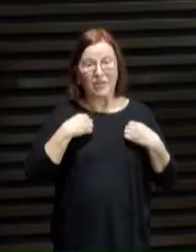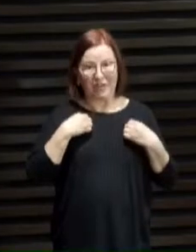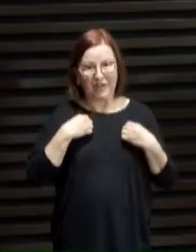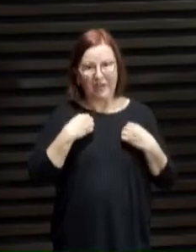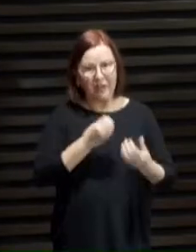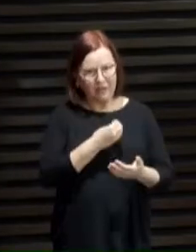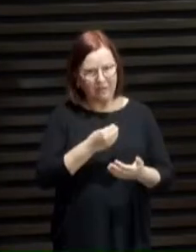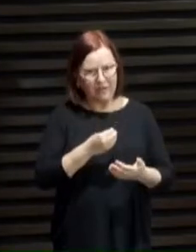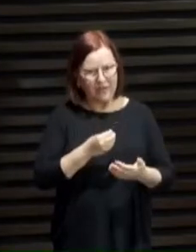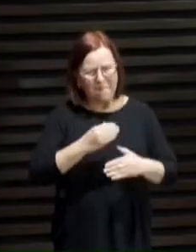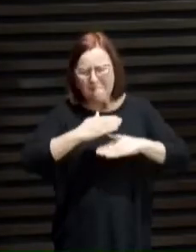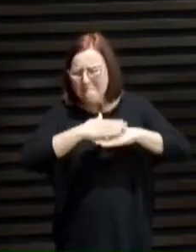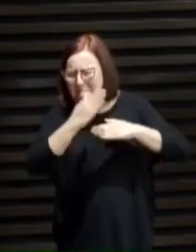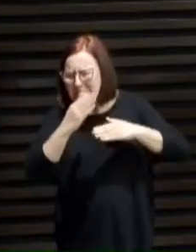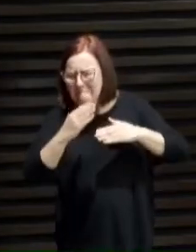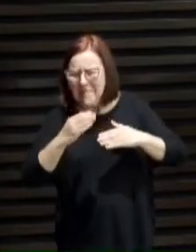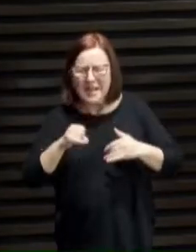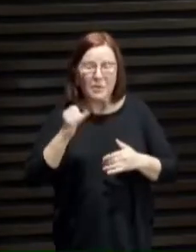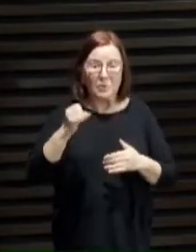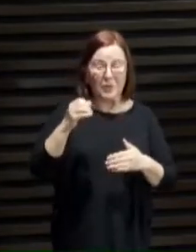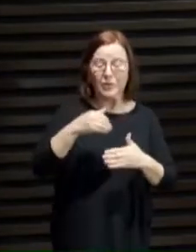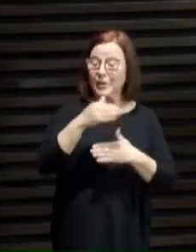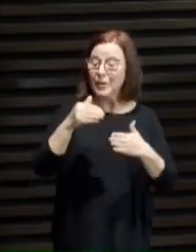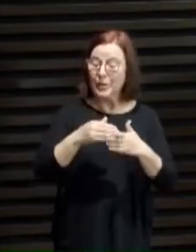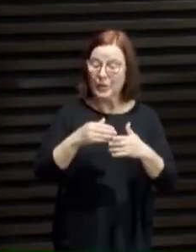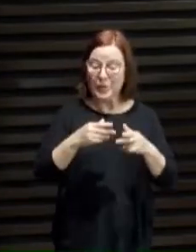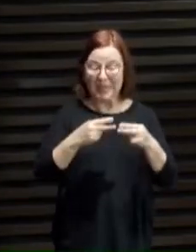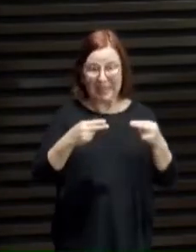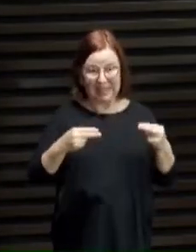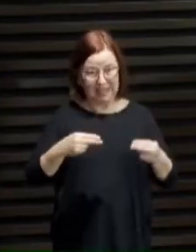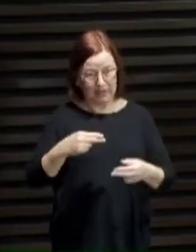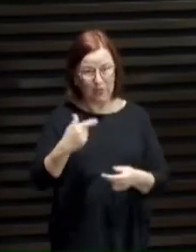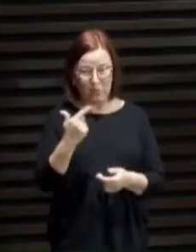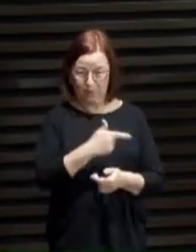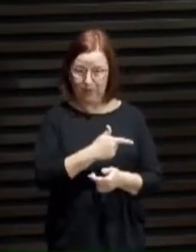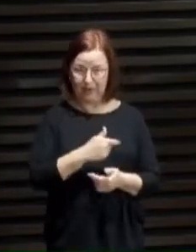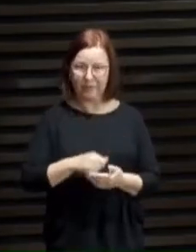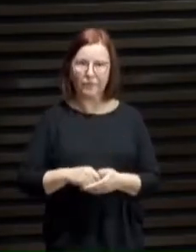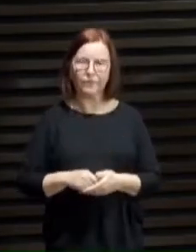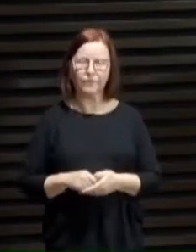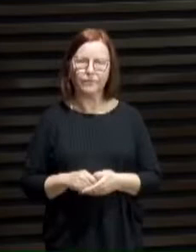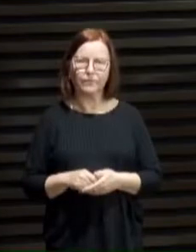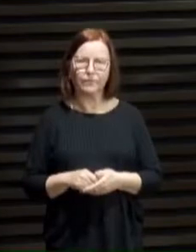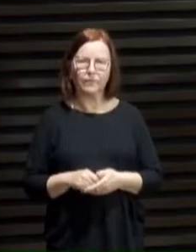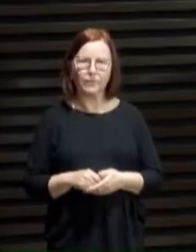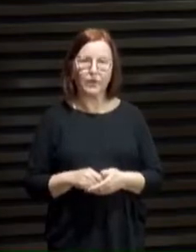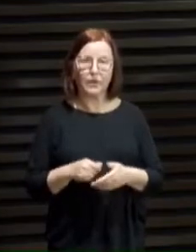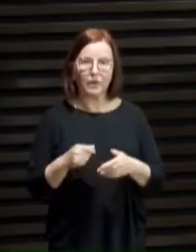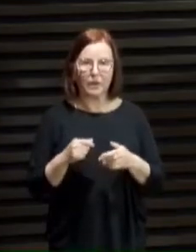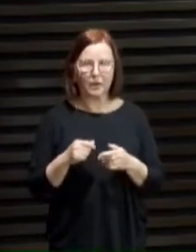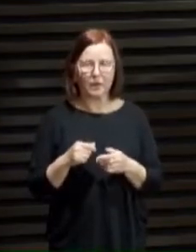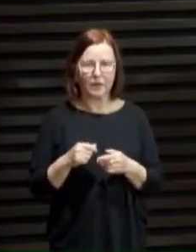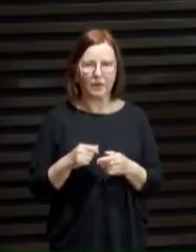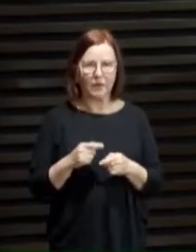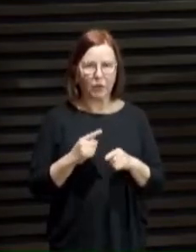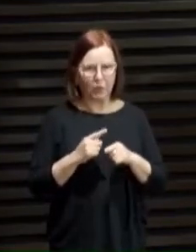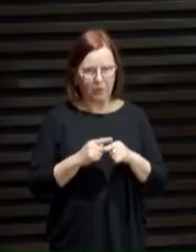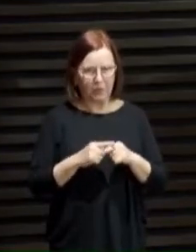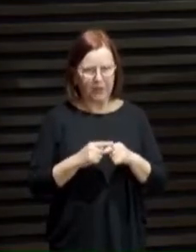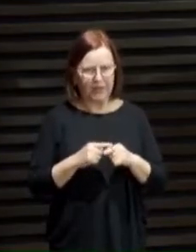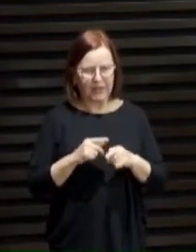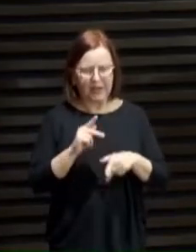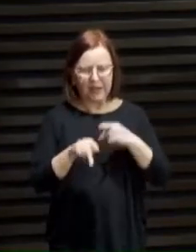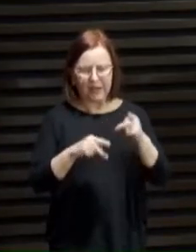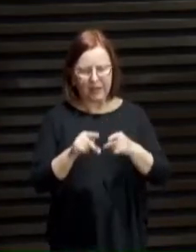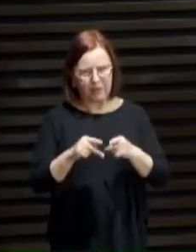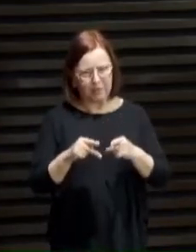do que todas essas coisas? Jesus está percebendo eles angustiados. E o que angustia mais o ser humano do que o dia de amanhã? E o